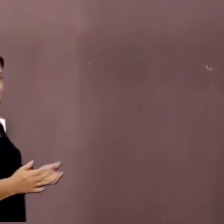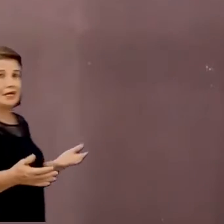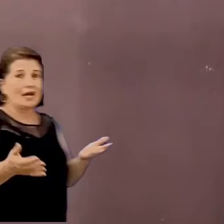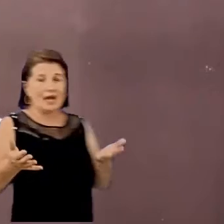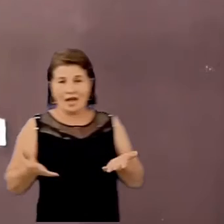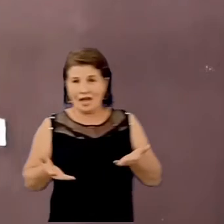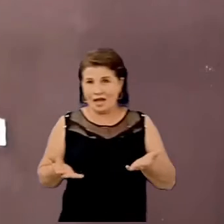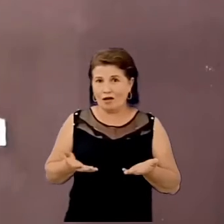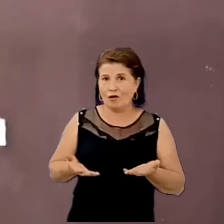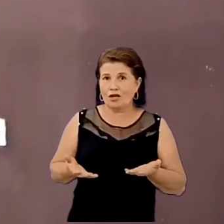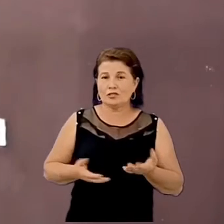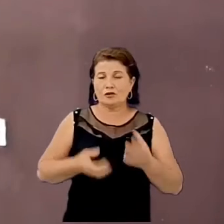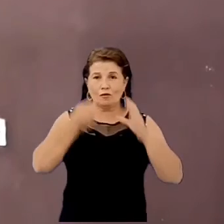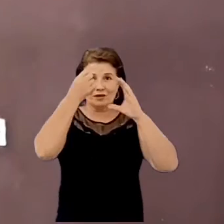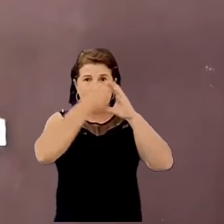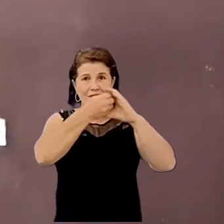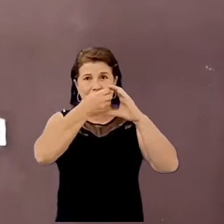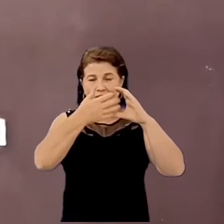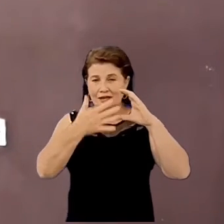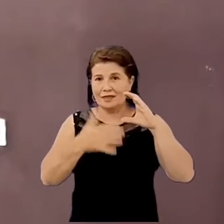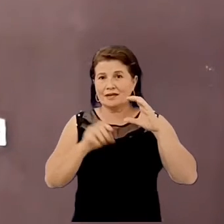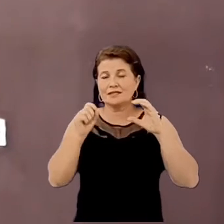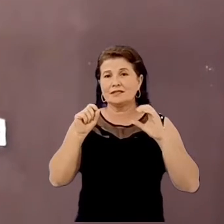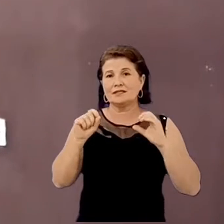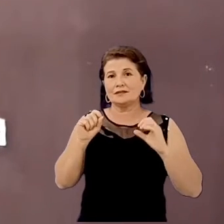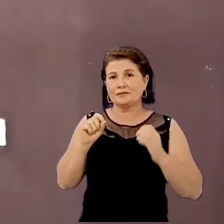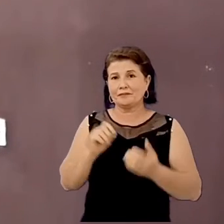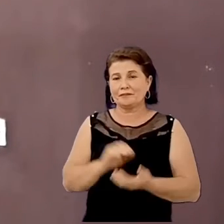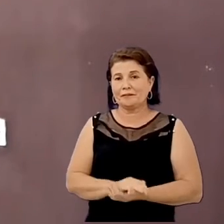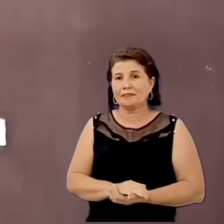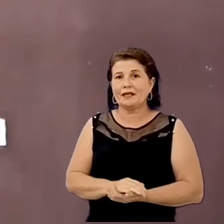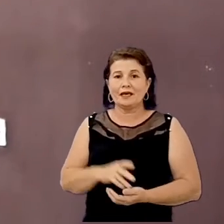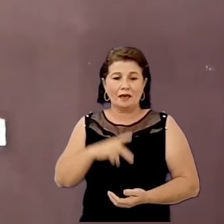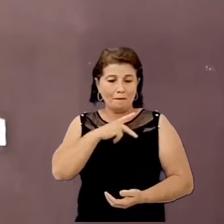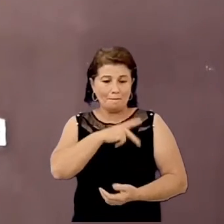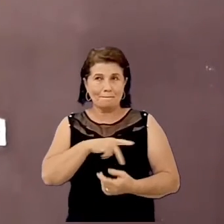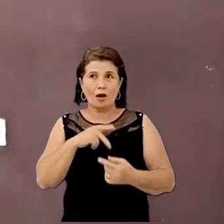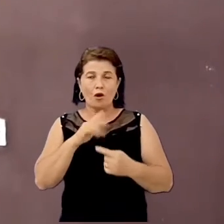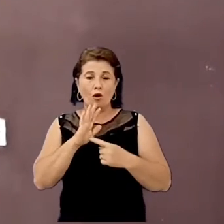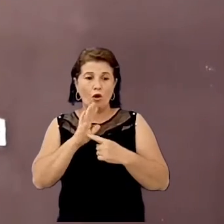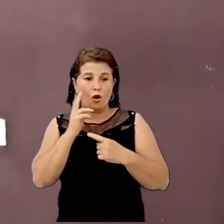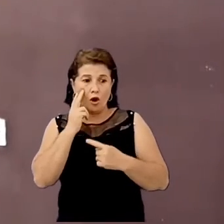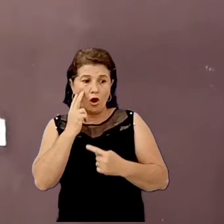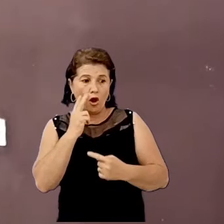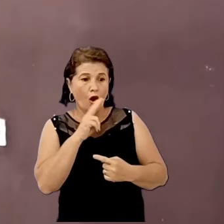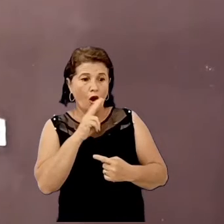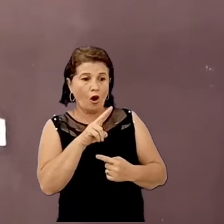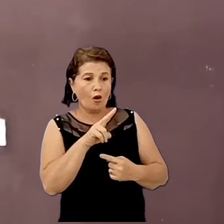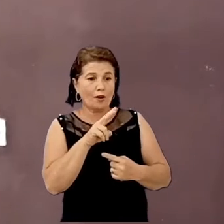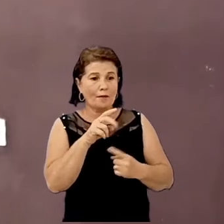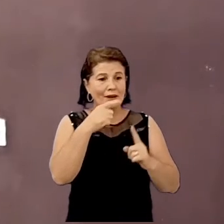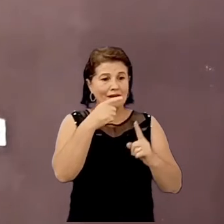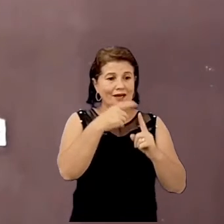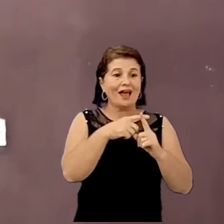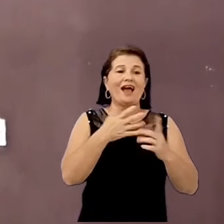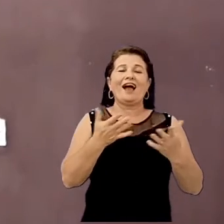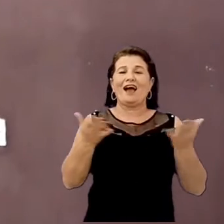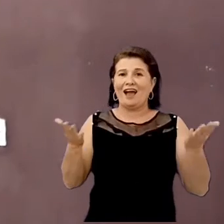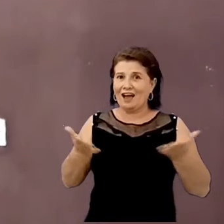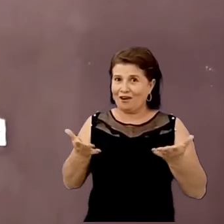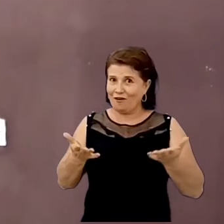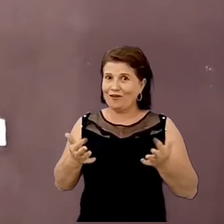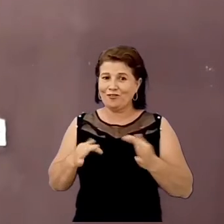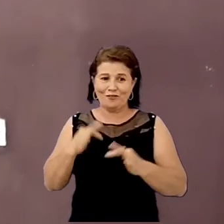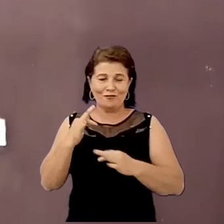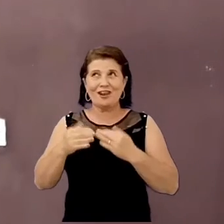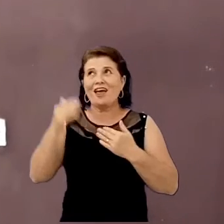Essas aqui são algumas marcas que Paulo olha para aquela igreja e diz: estou feliz, eu agradeço a Deus